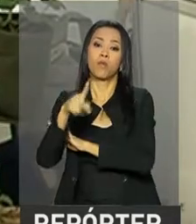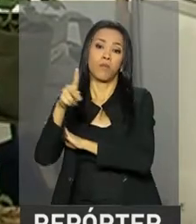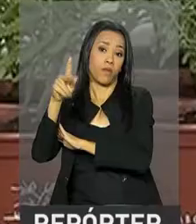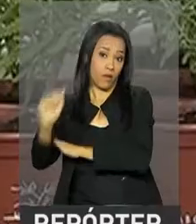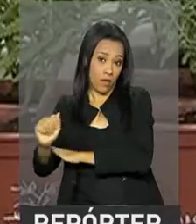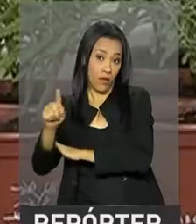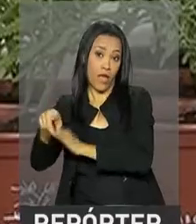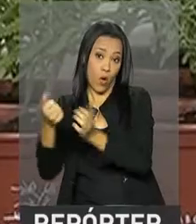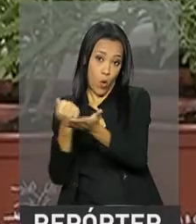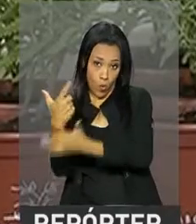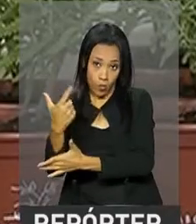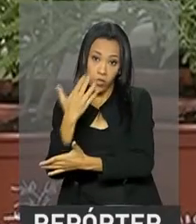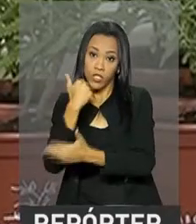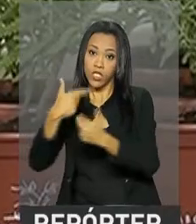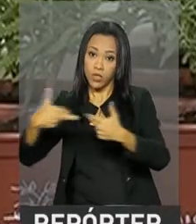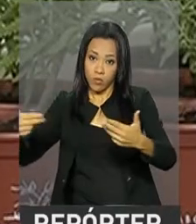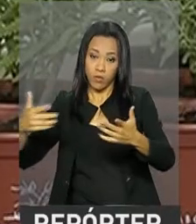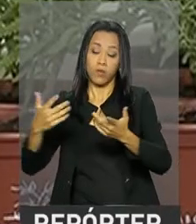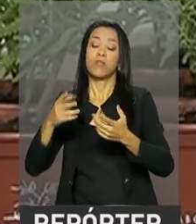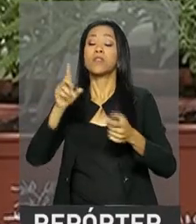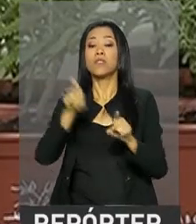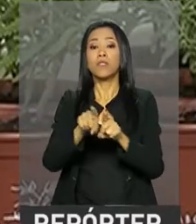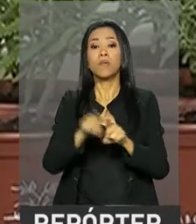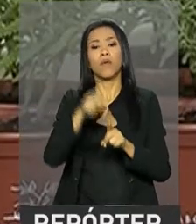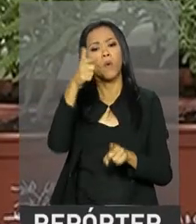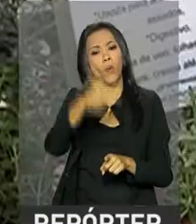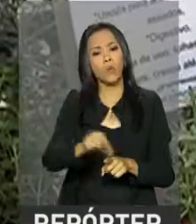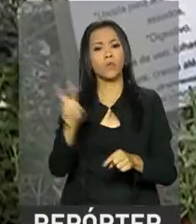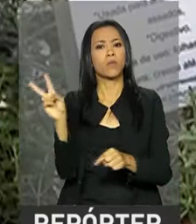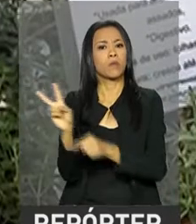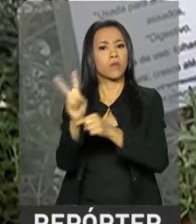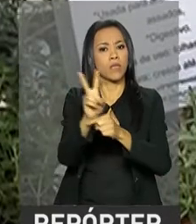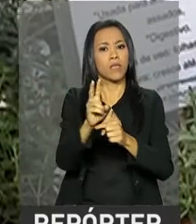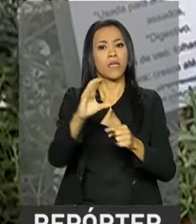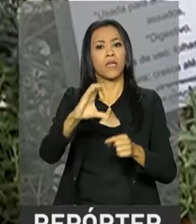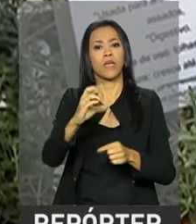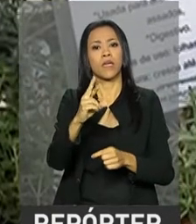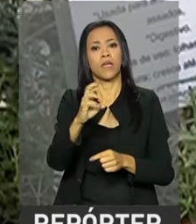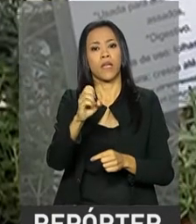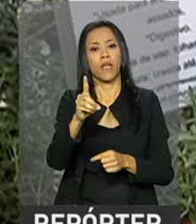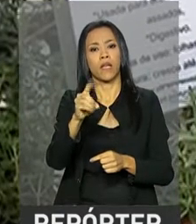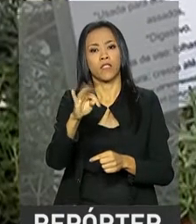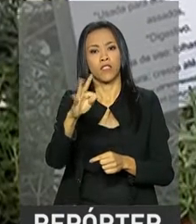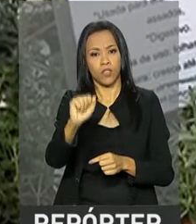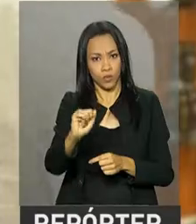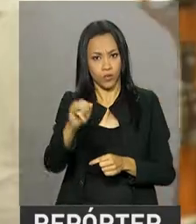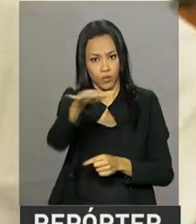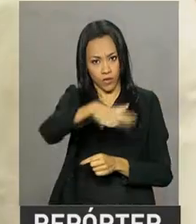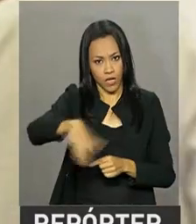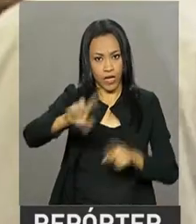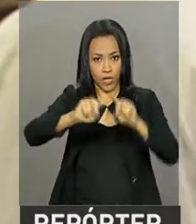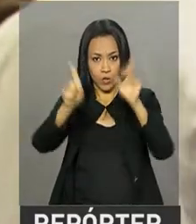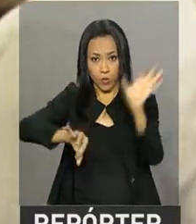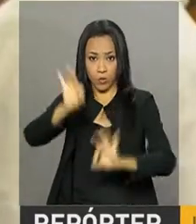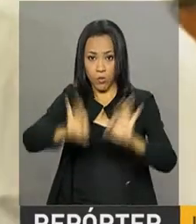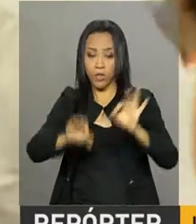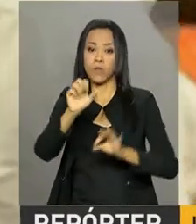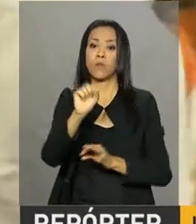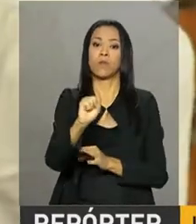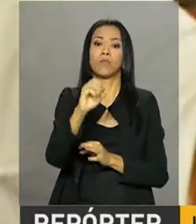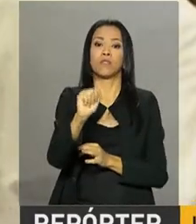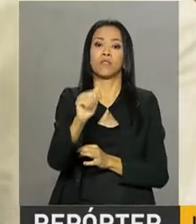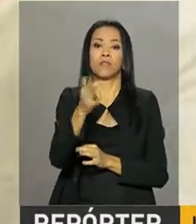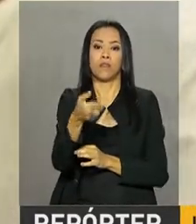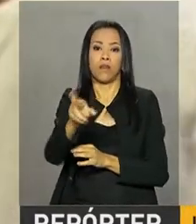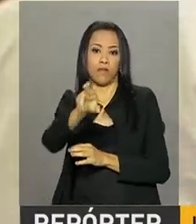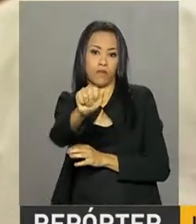de Alimentos, além de contarem com créditos subsidiados do Plano Safra da Agricultura Familiar. A viabilização desses agricultores